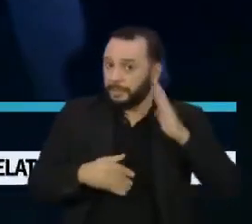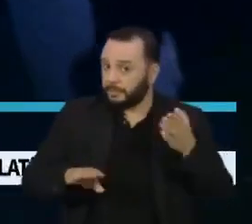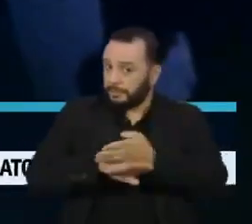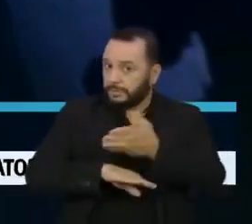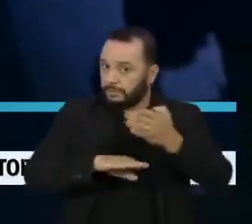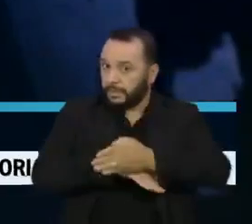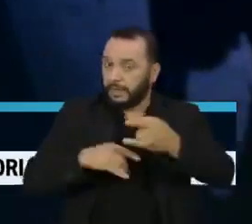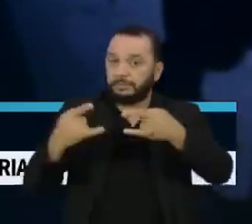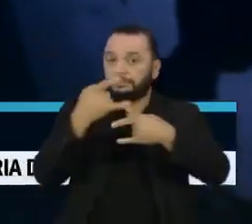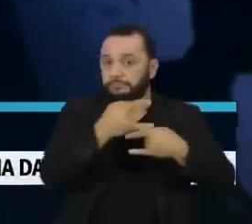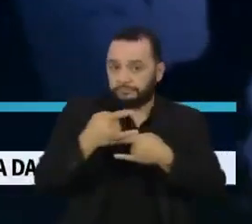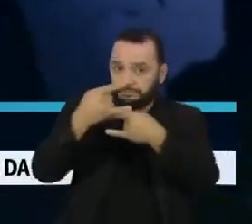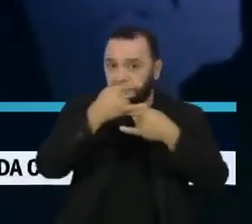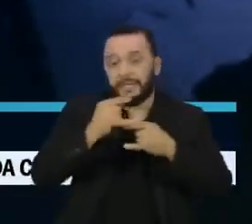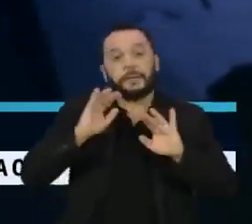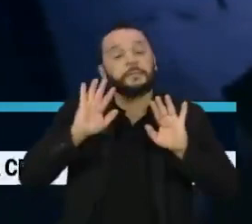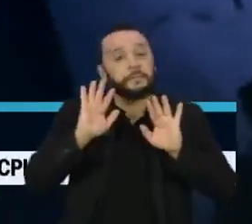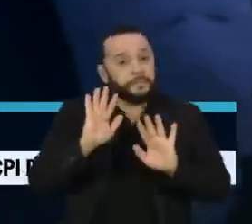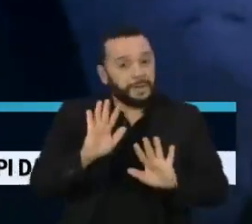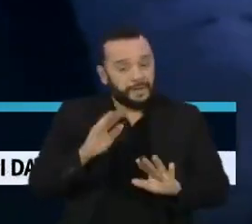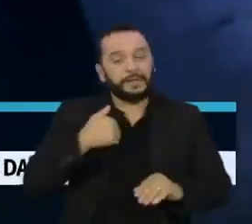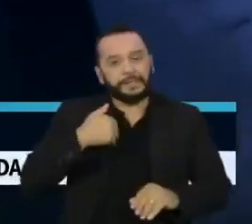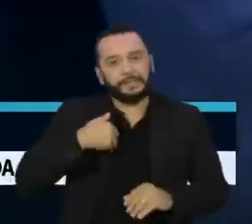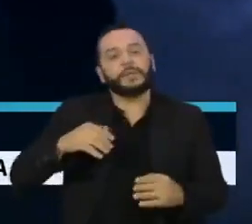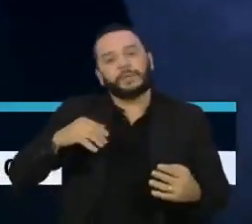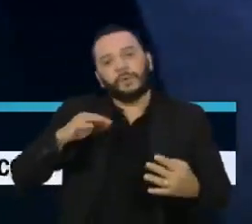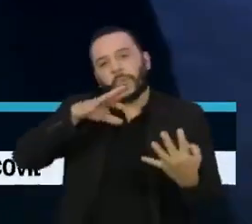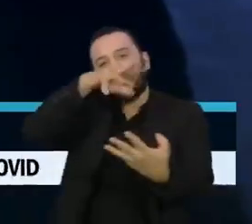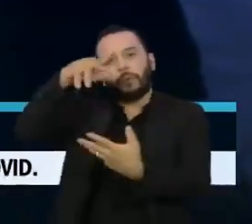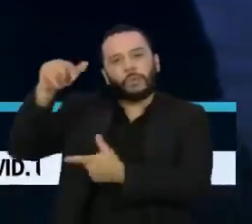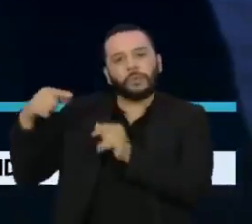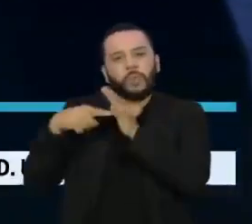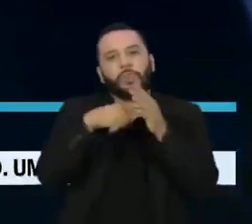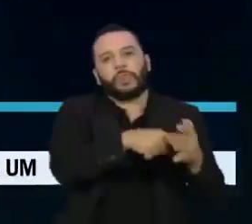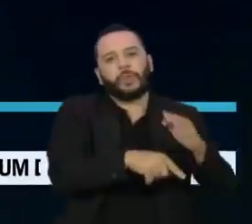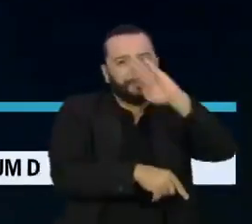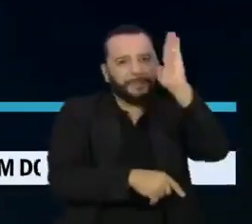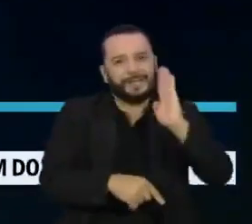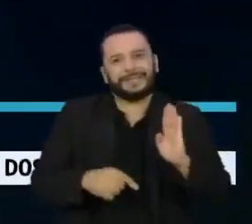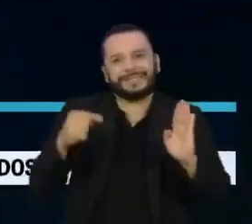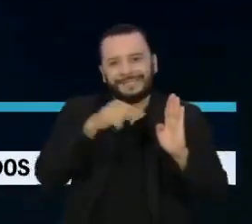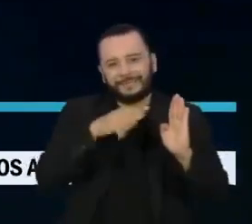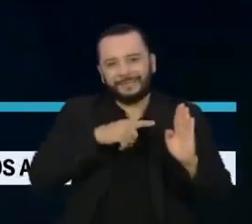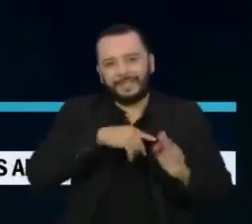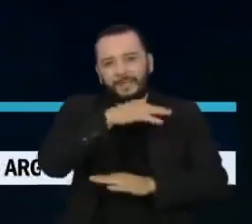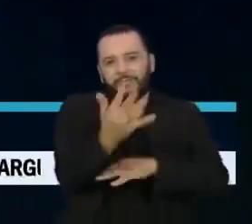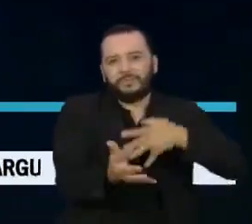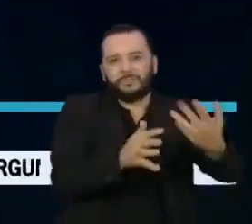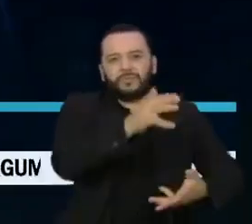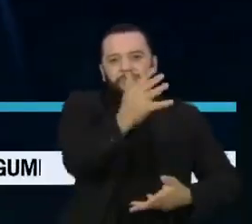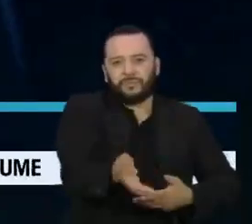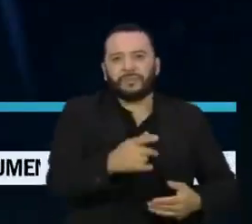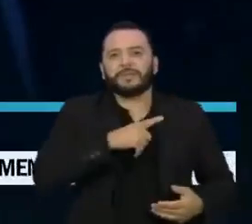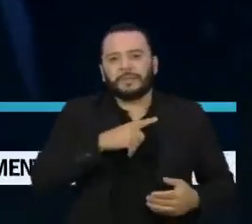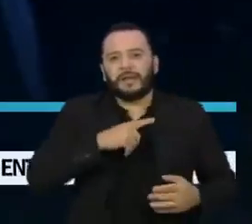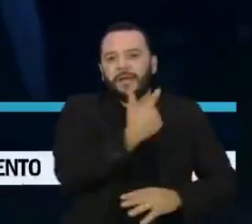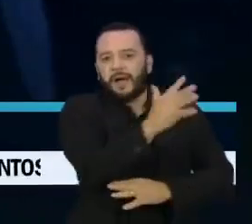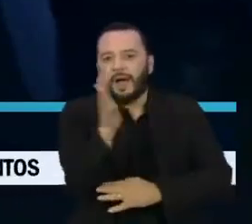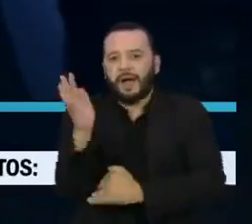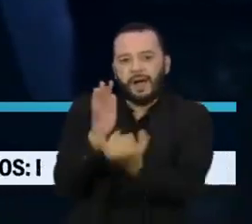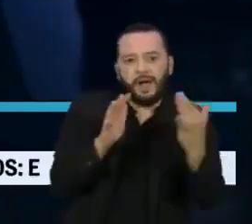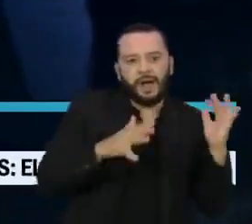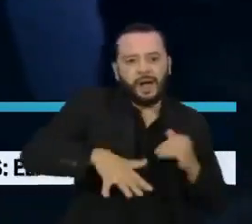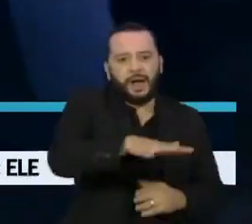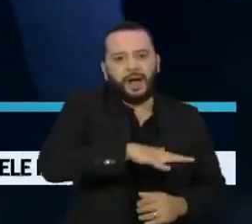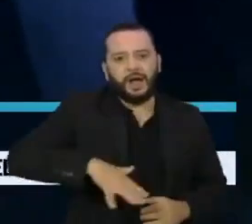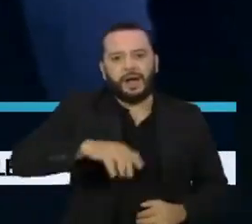num momento em que o mundo noticia os altos índices de desmatamento no país. O Parque Indígena do Xingu, por exemplo, corre o risco de